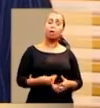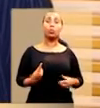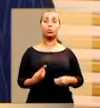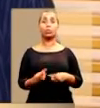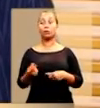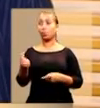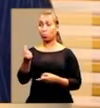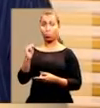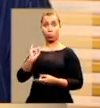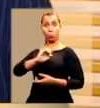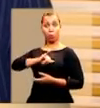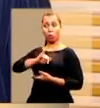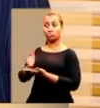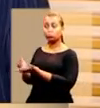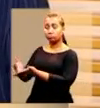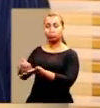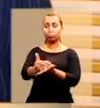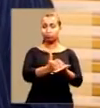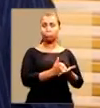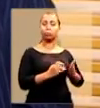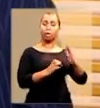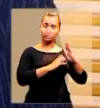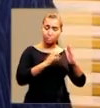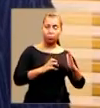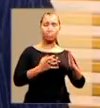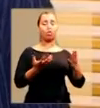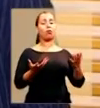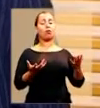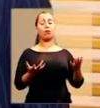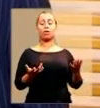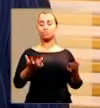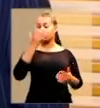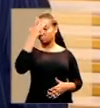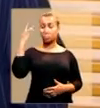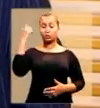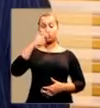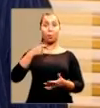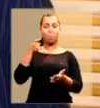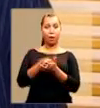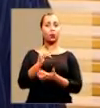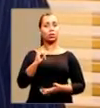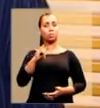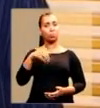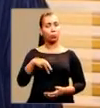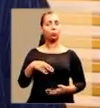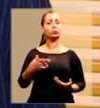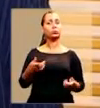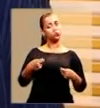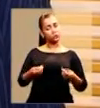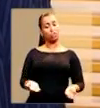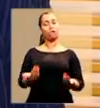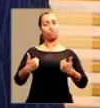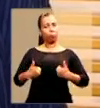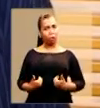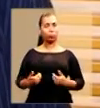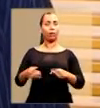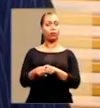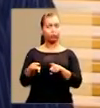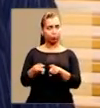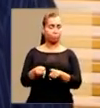os impostos são recolhidos, né? A população, as empresas, o cidadão ele paga imposto e tem que voltar também um